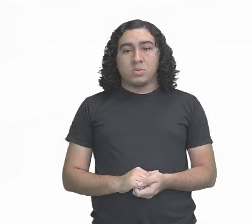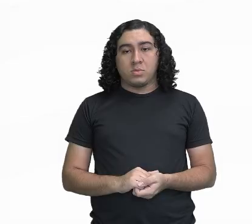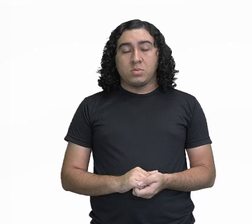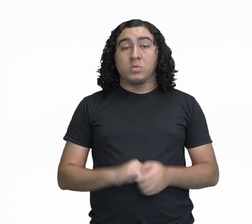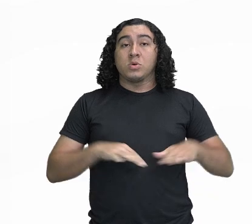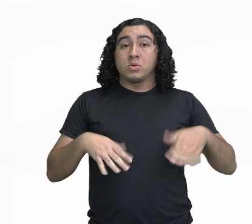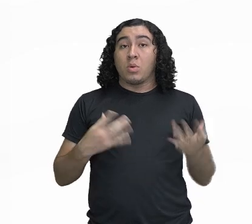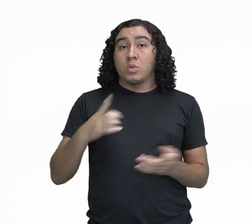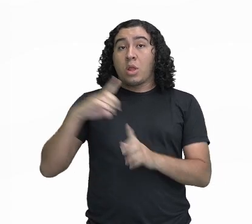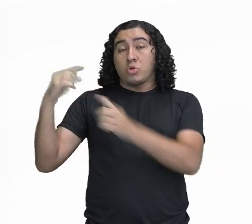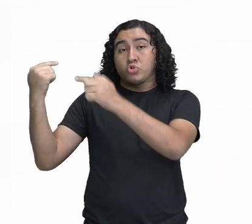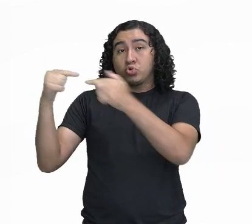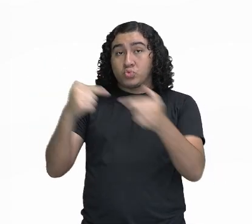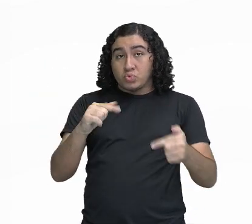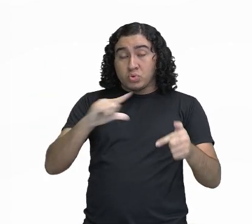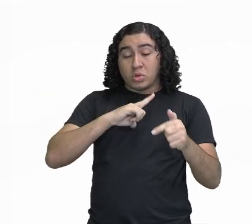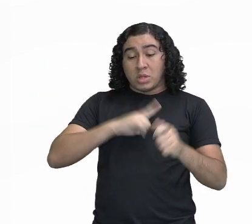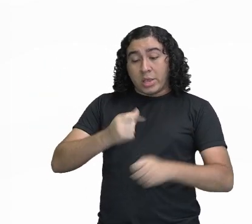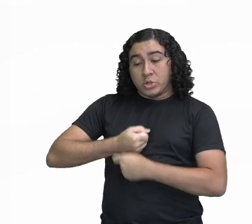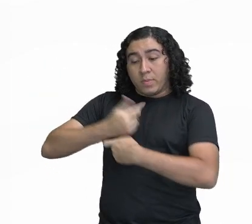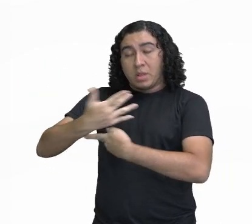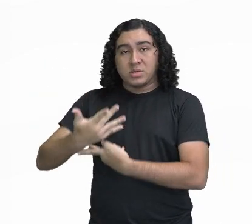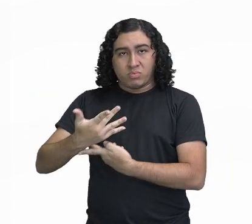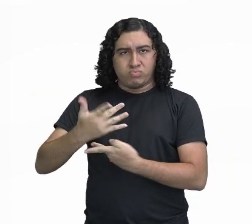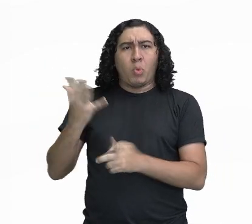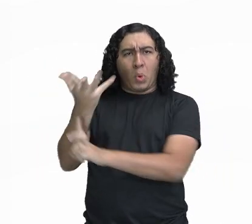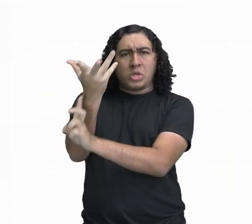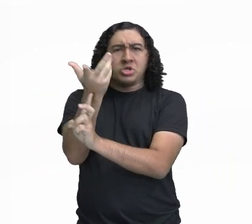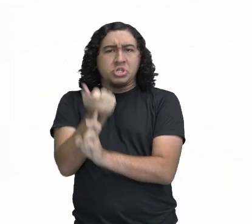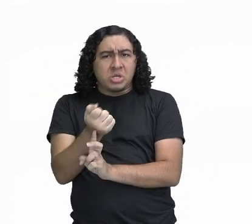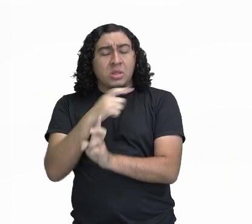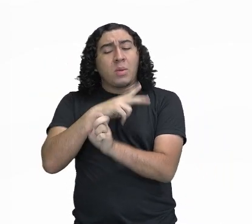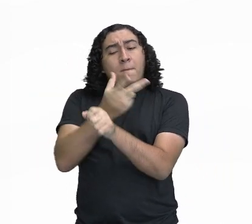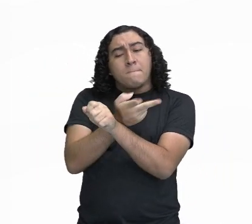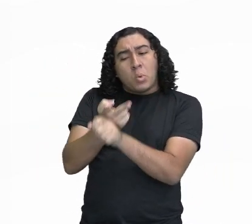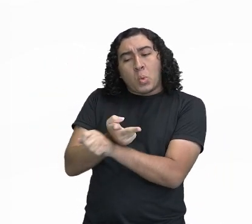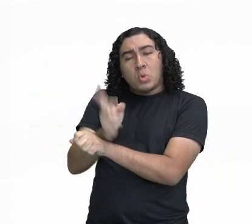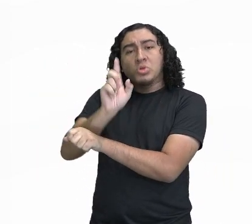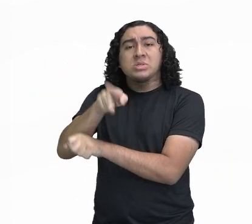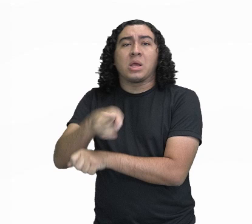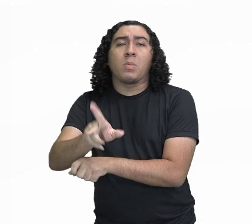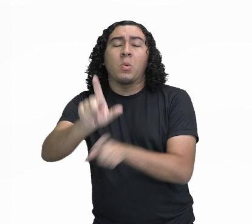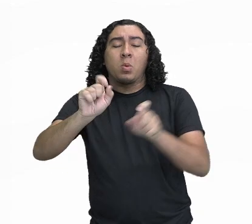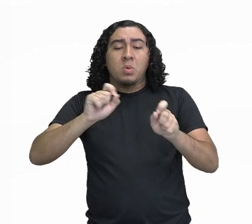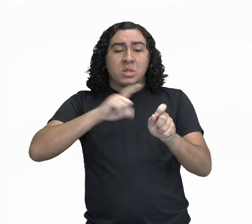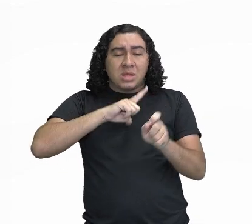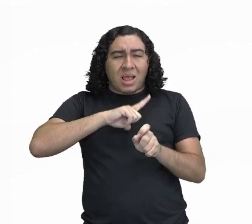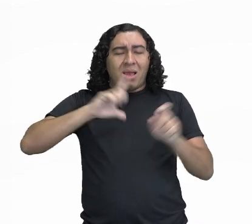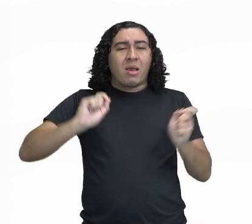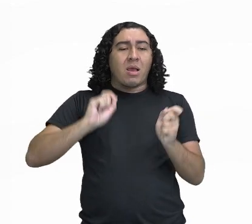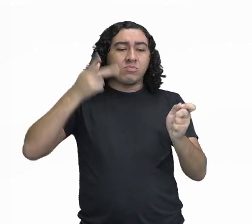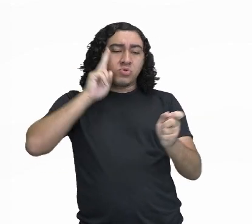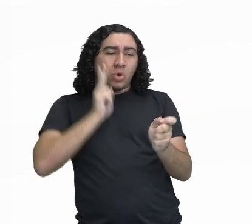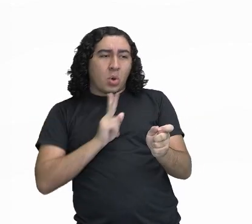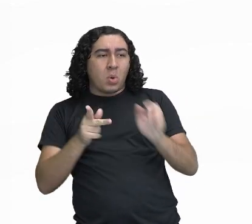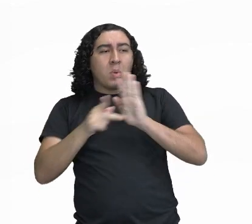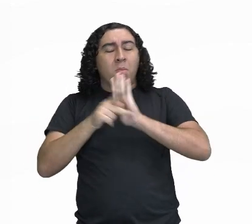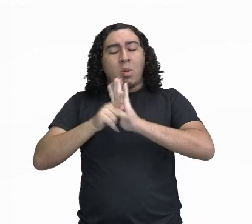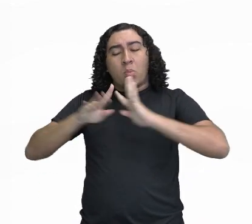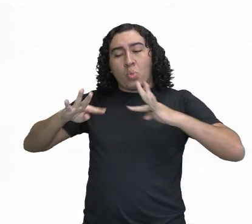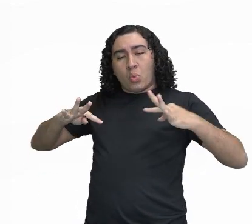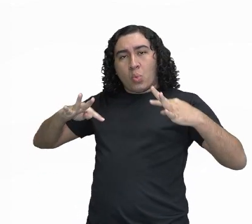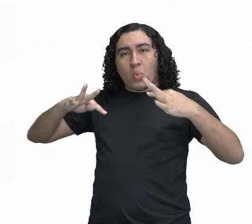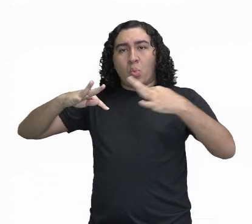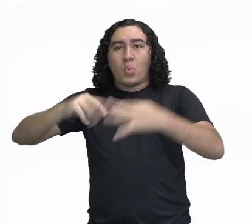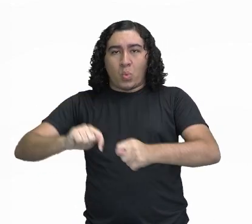sempre inovando, buscando novos materiais, ou seja, já no decorrer da história, vários tipos de pintura